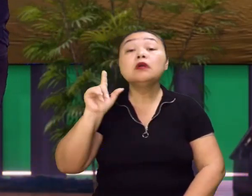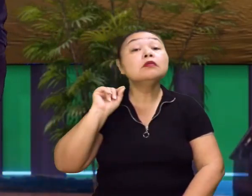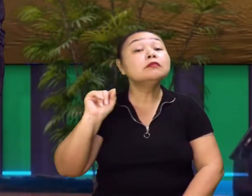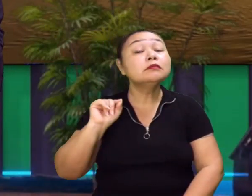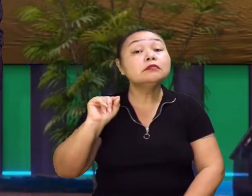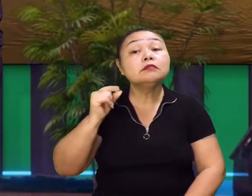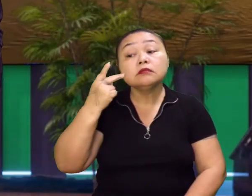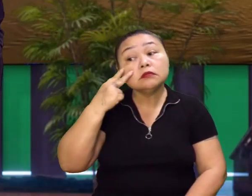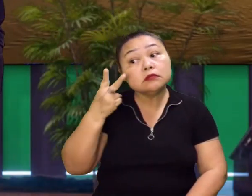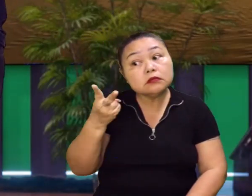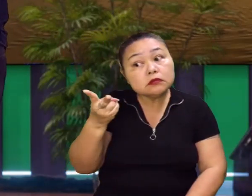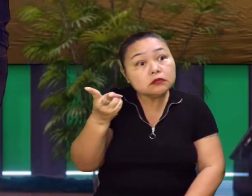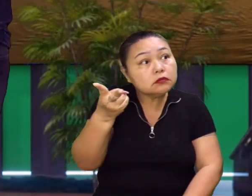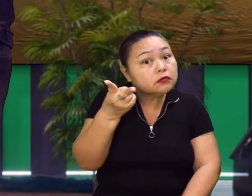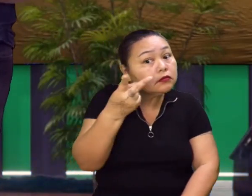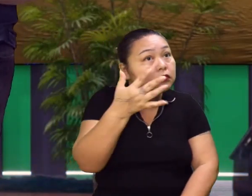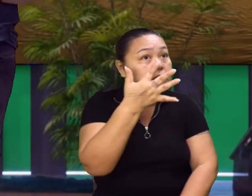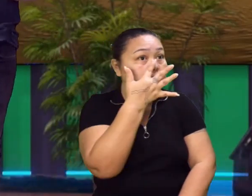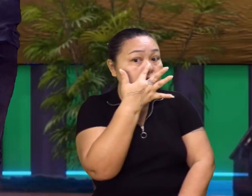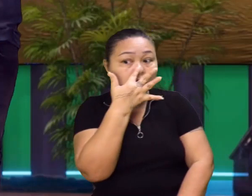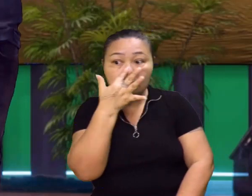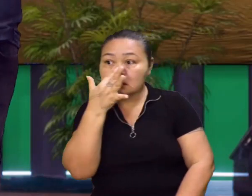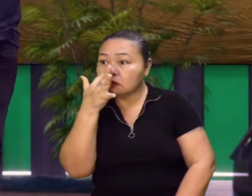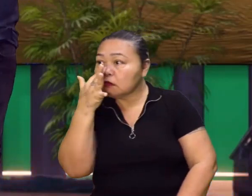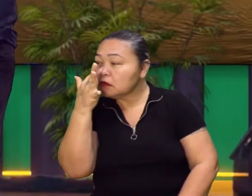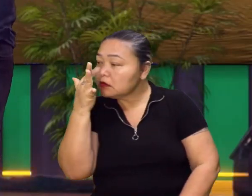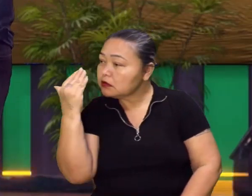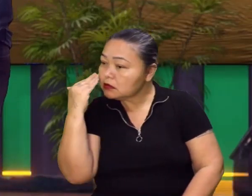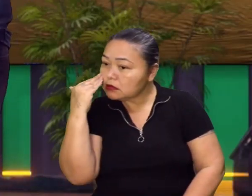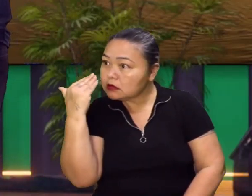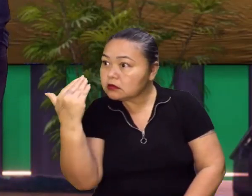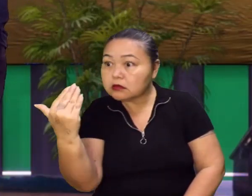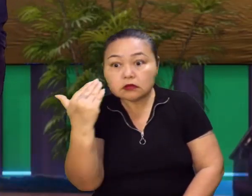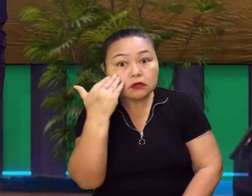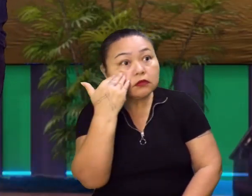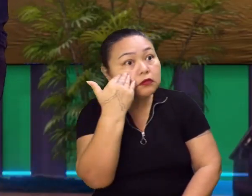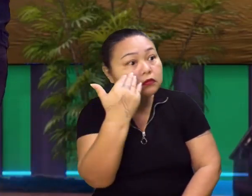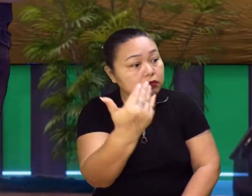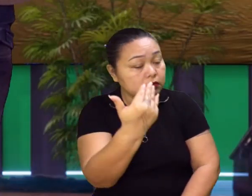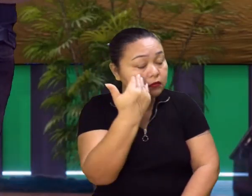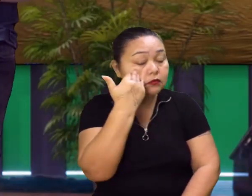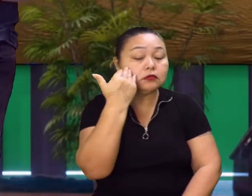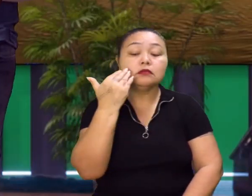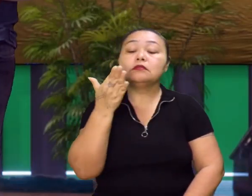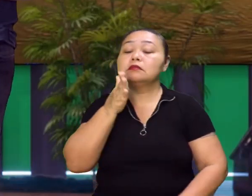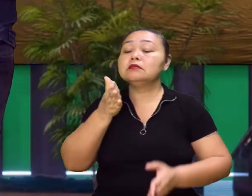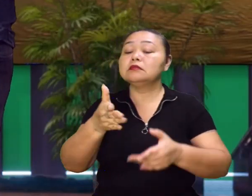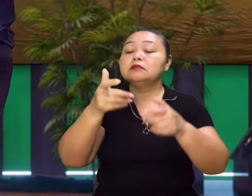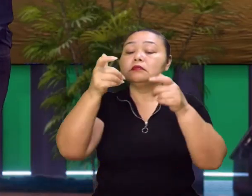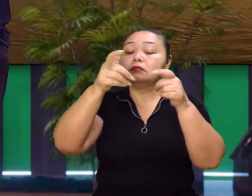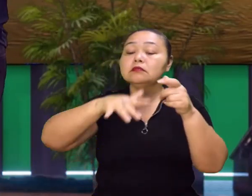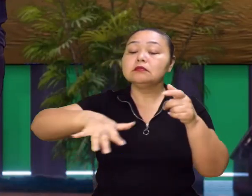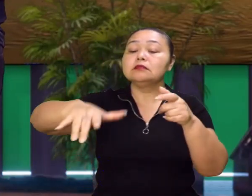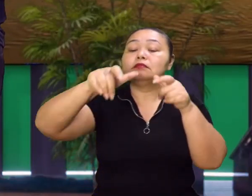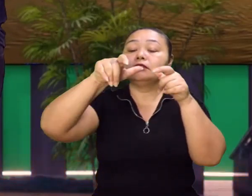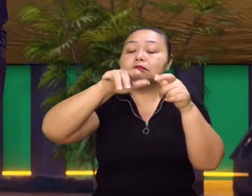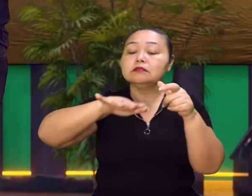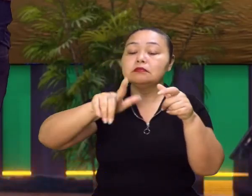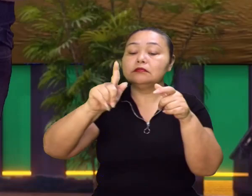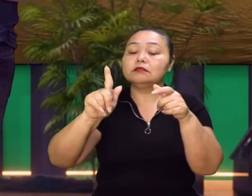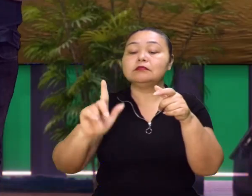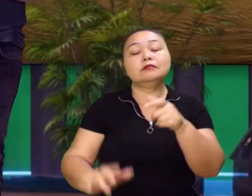De perceber, observar o que estava disponível naquele determinado